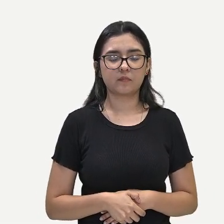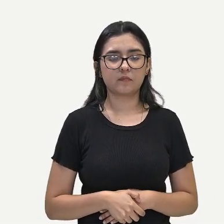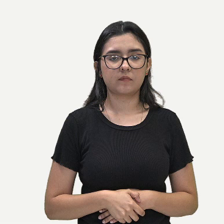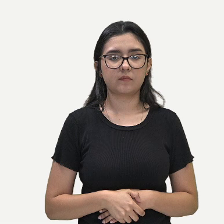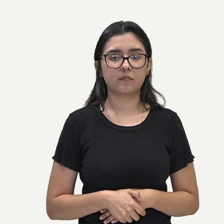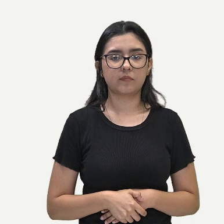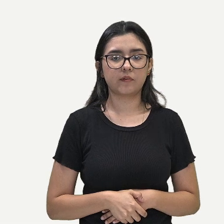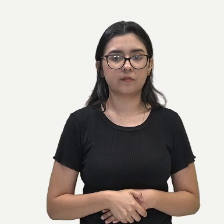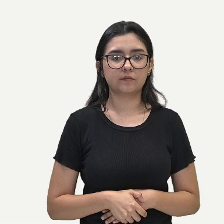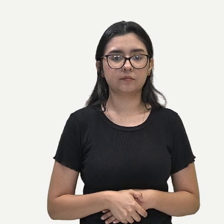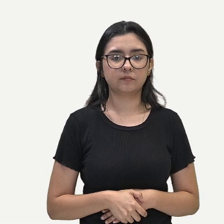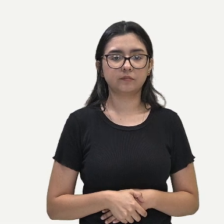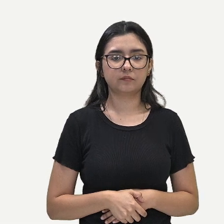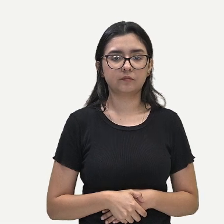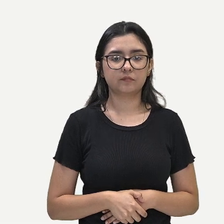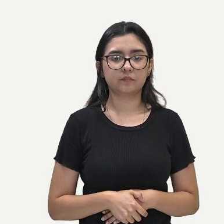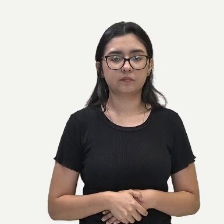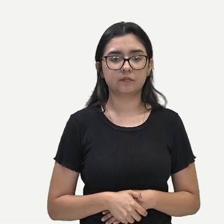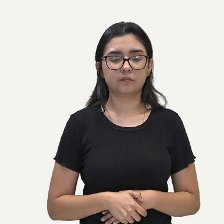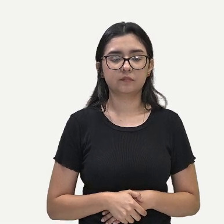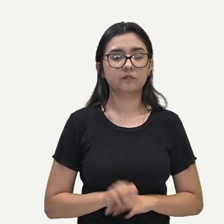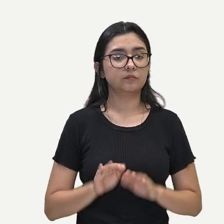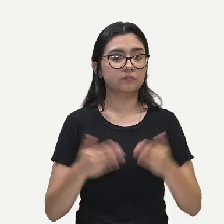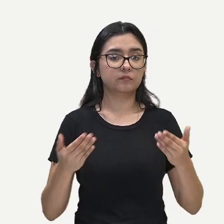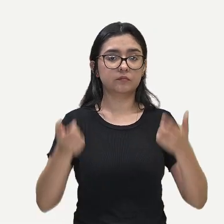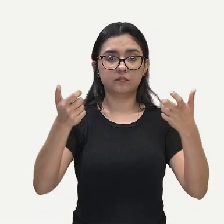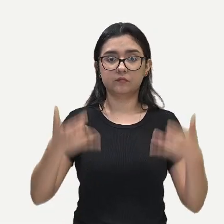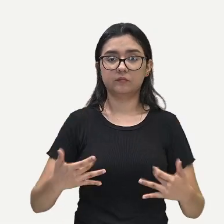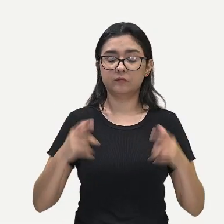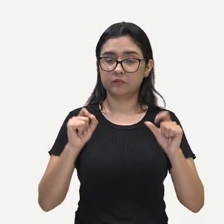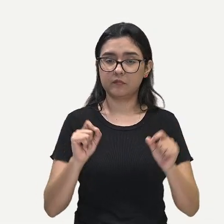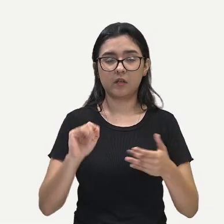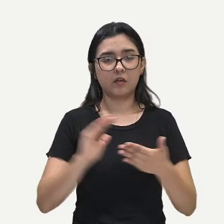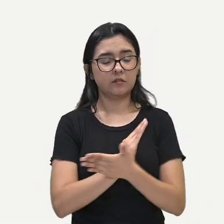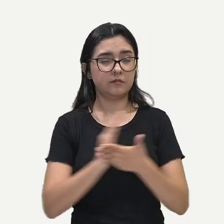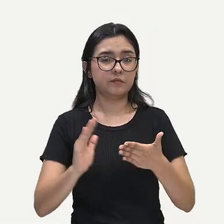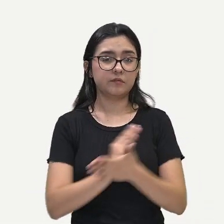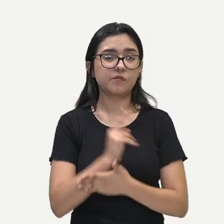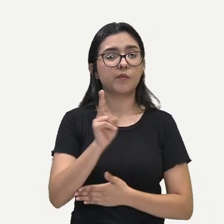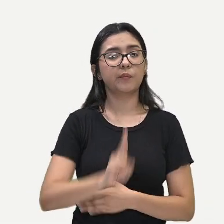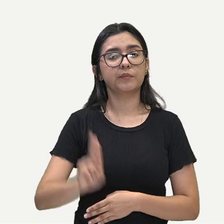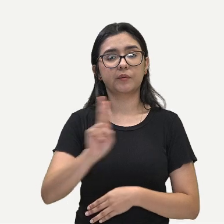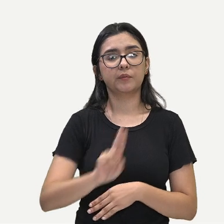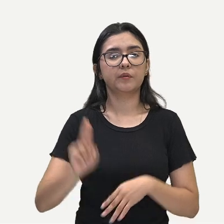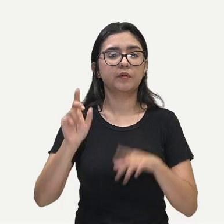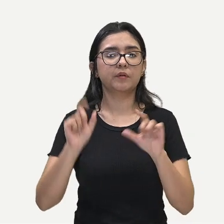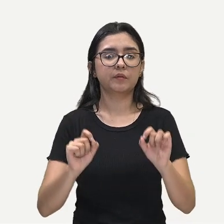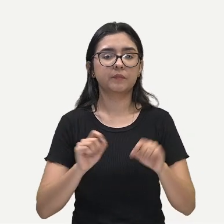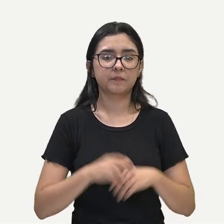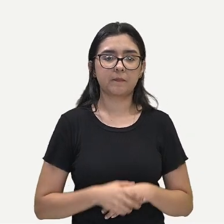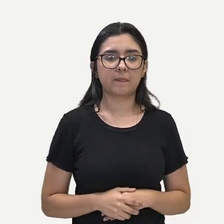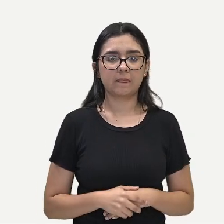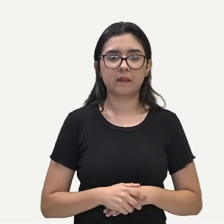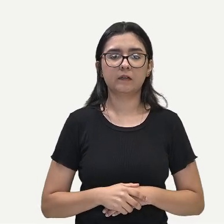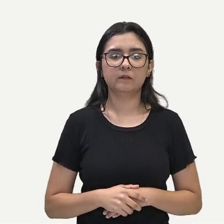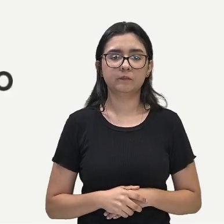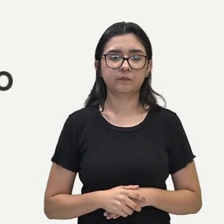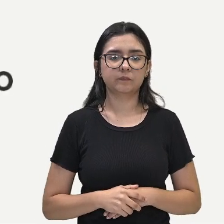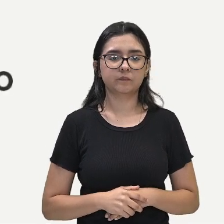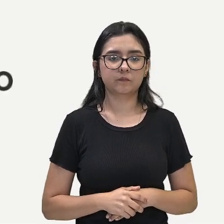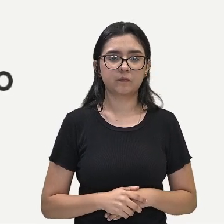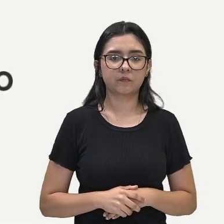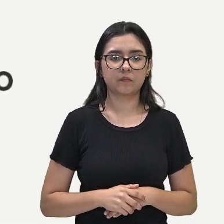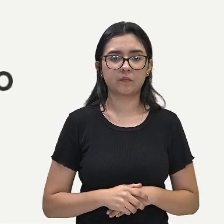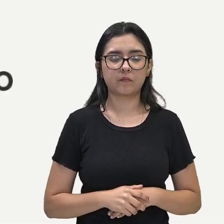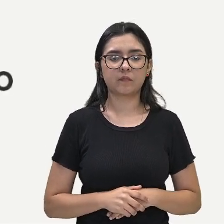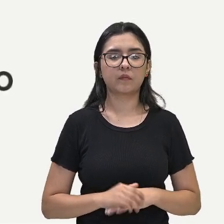o pretérito imperfeito. Ou seja, né, aí às vezes também vai se utilizar com o pretérito imperfeito. E